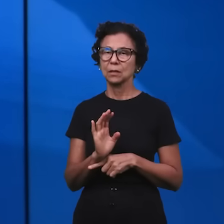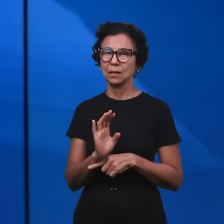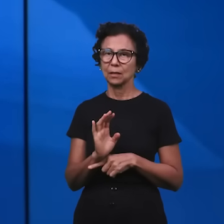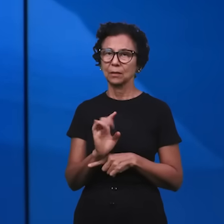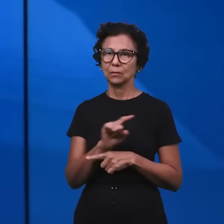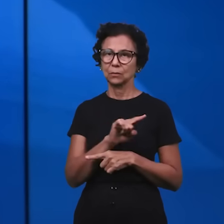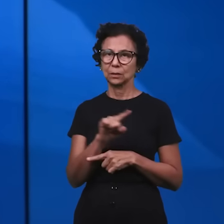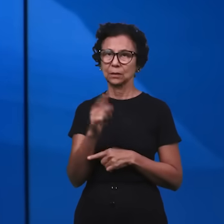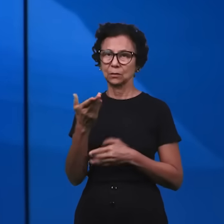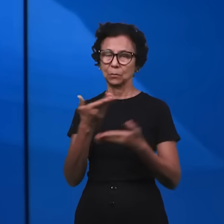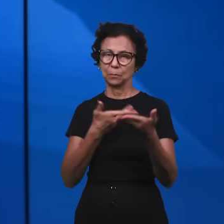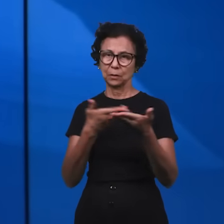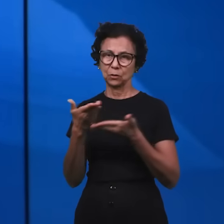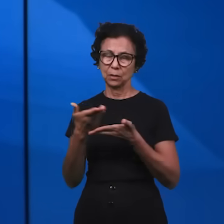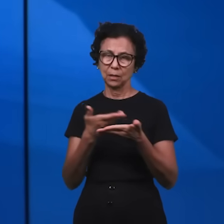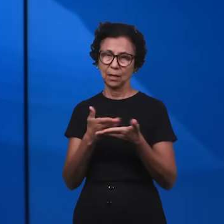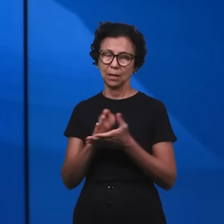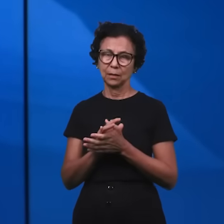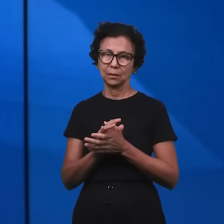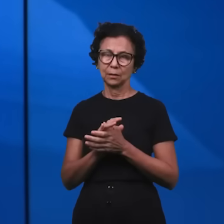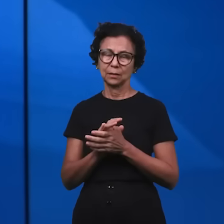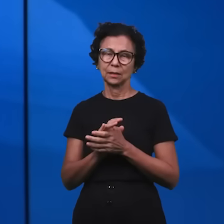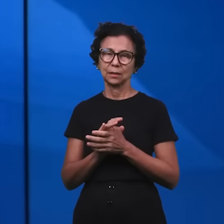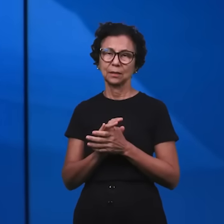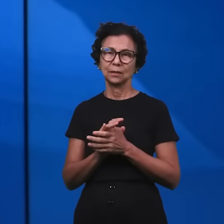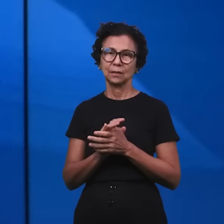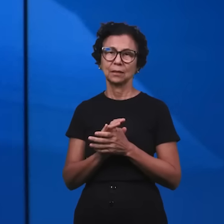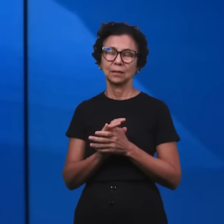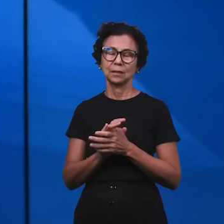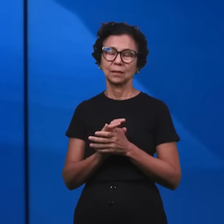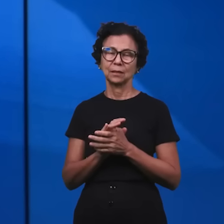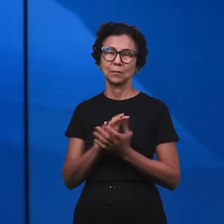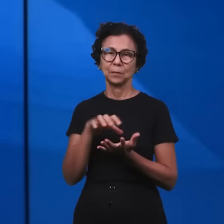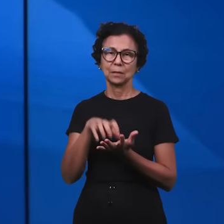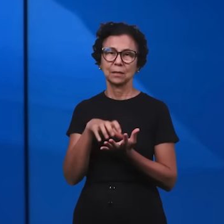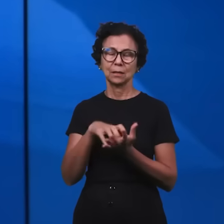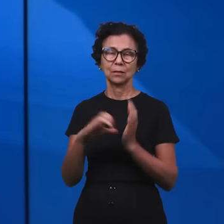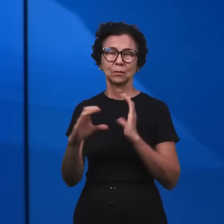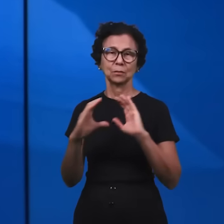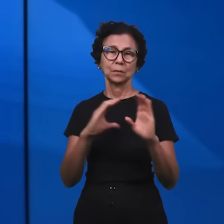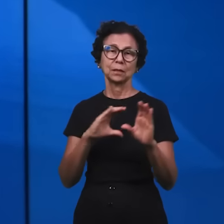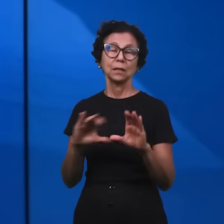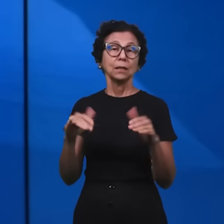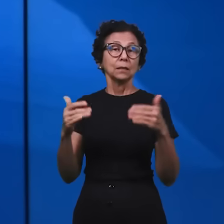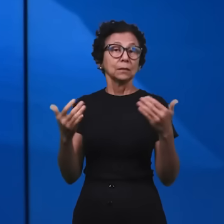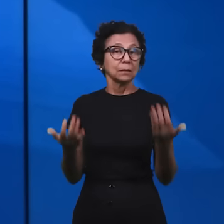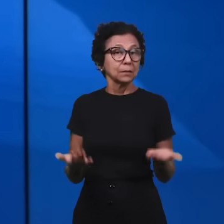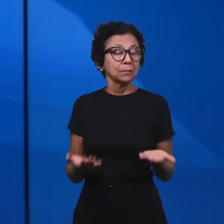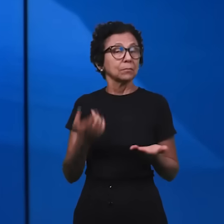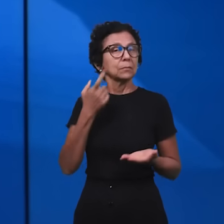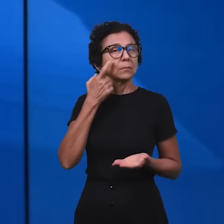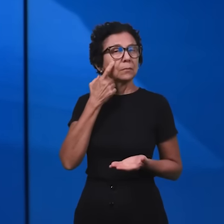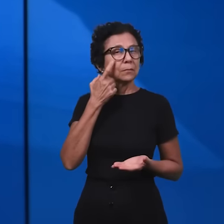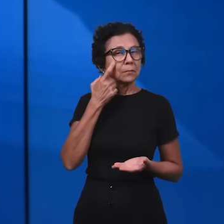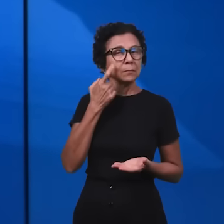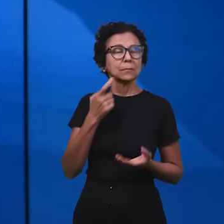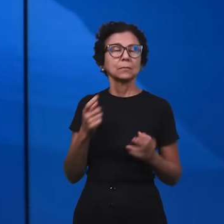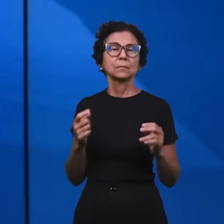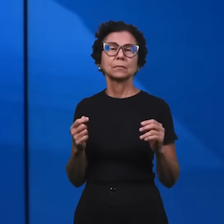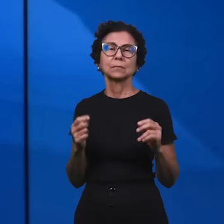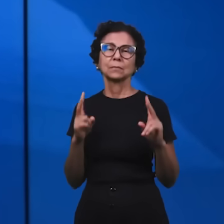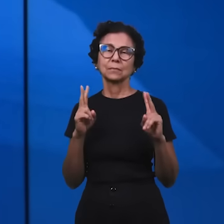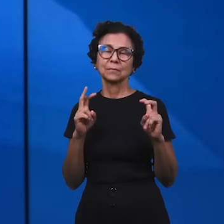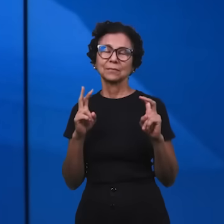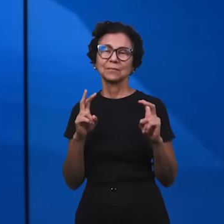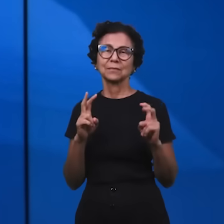enviados para a nossa redação, para a nossa central de comunicações, e então os irmãos puderam ter uma ideia do assunto e